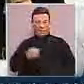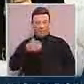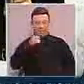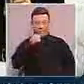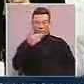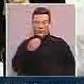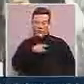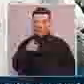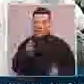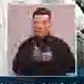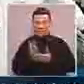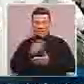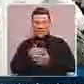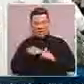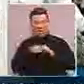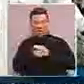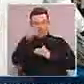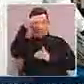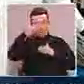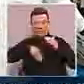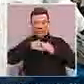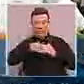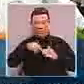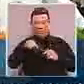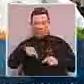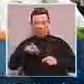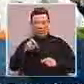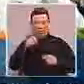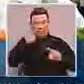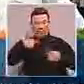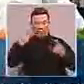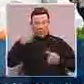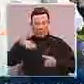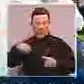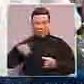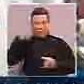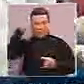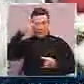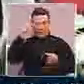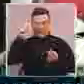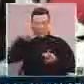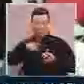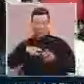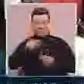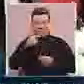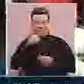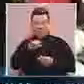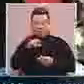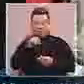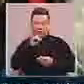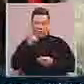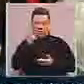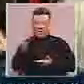Principalmente para os jovens estudantes que querem ingressar no ensino superior. Nesta 8ª Mostra de Ciência, Ensino e Inovação, tem a possibilidade de